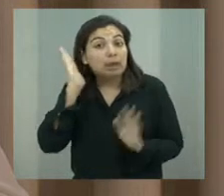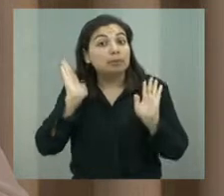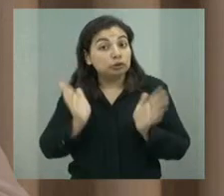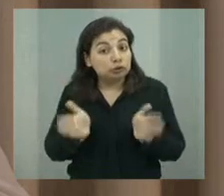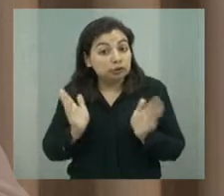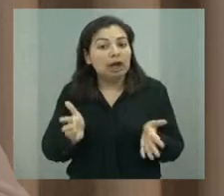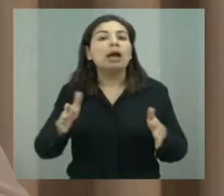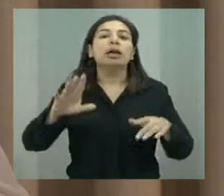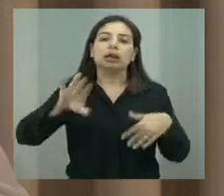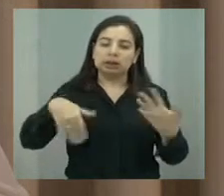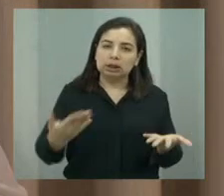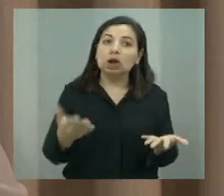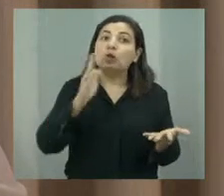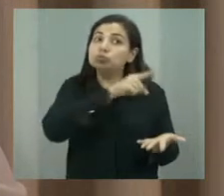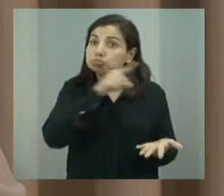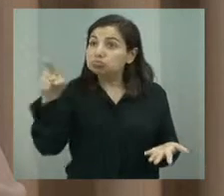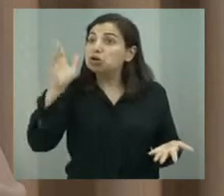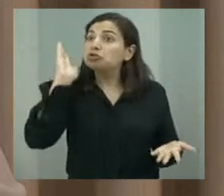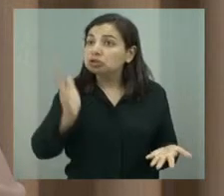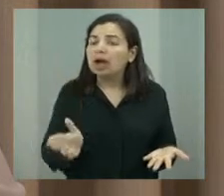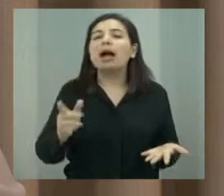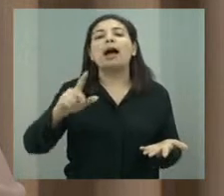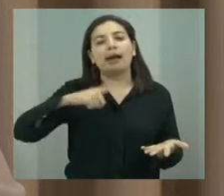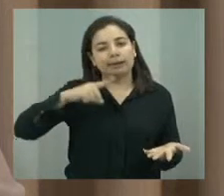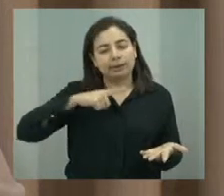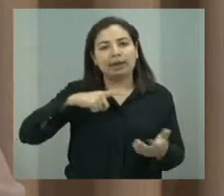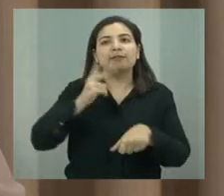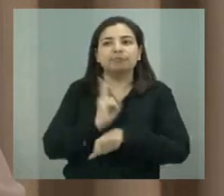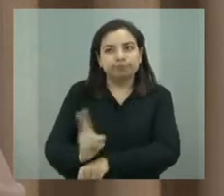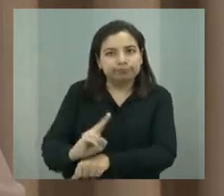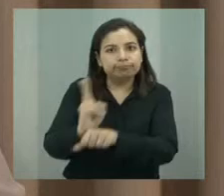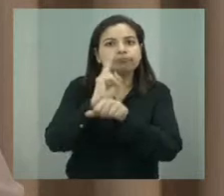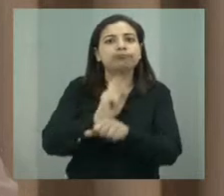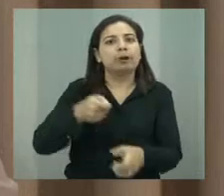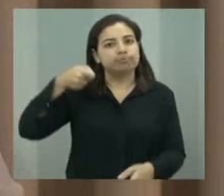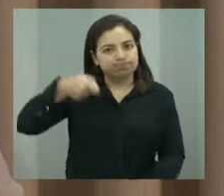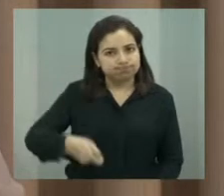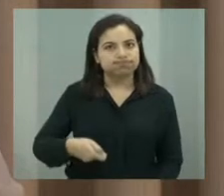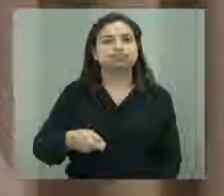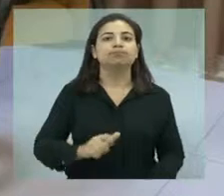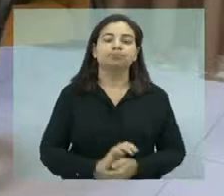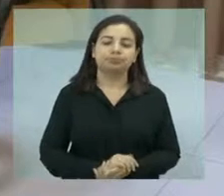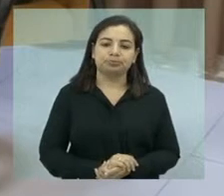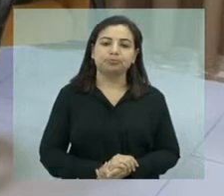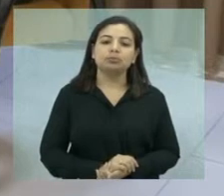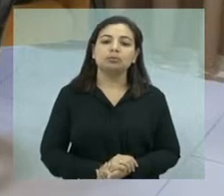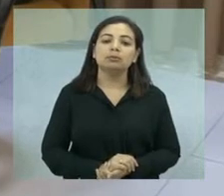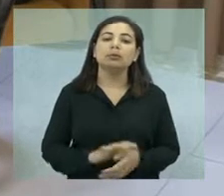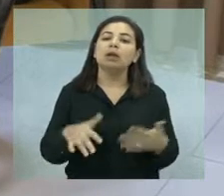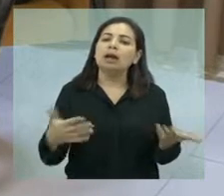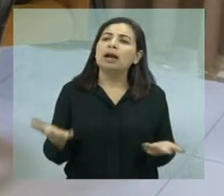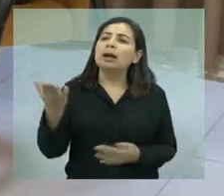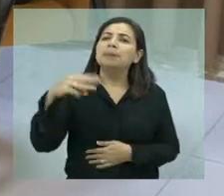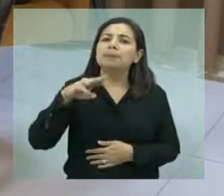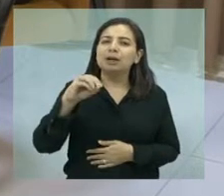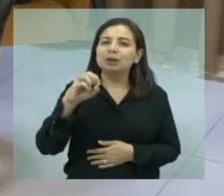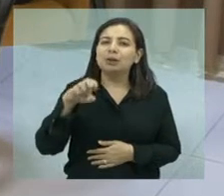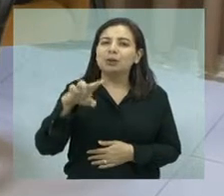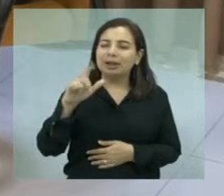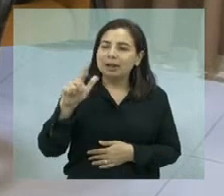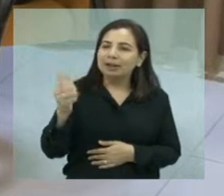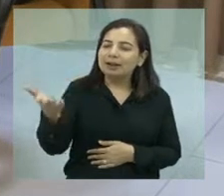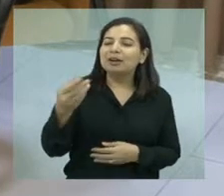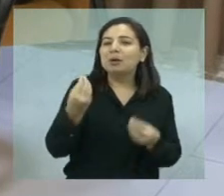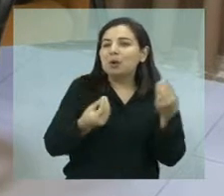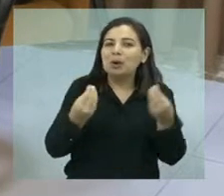fiscalizar a lei com mais rigor. Doutora Emanuele, agora a gente começa a falar um pouquinho de saúde, né? Dia do silêncio, ao invés de a